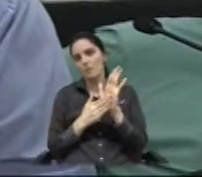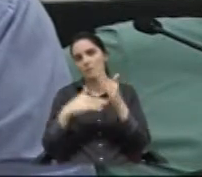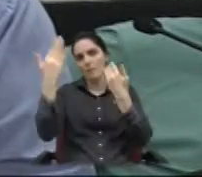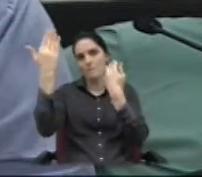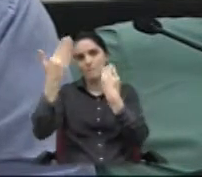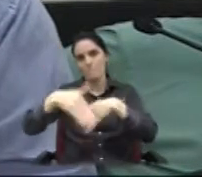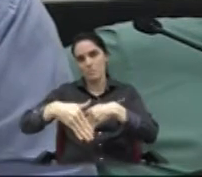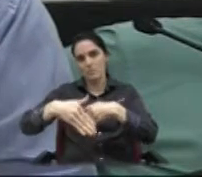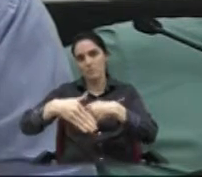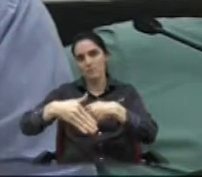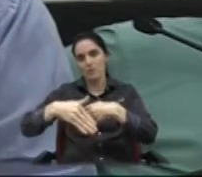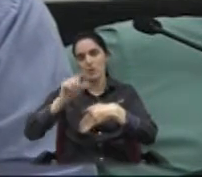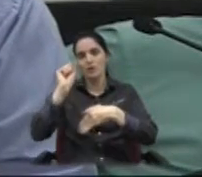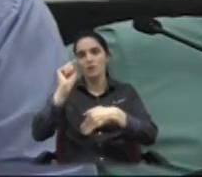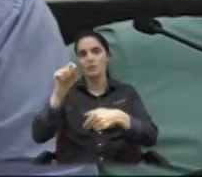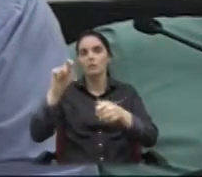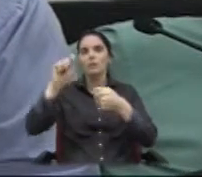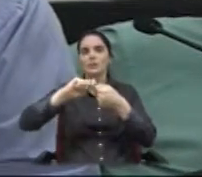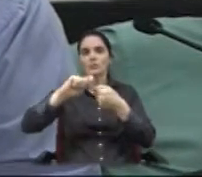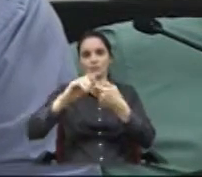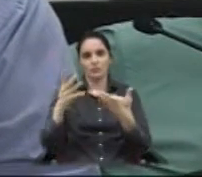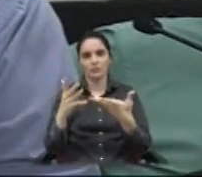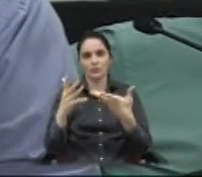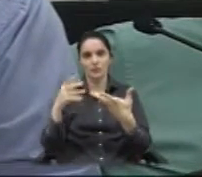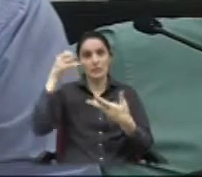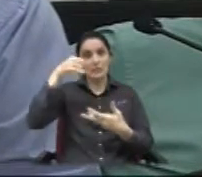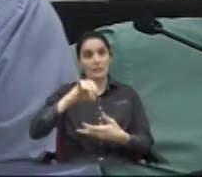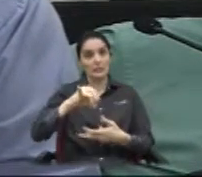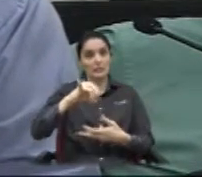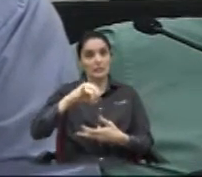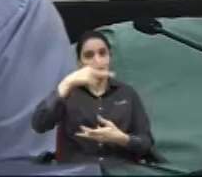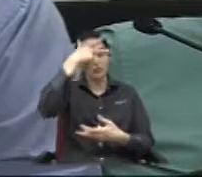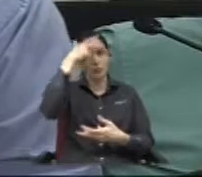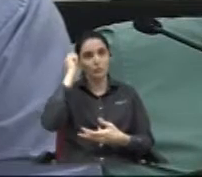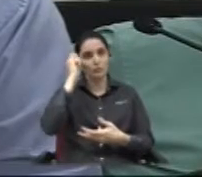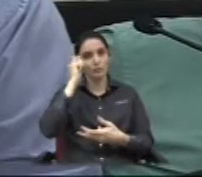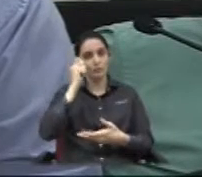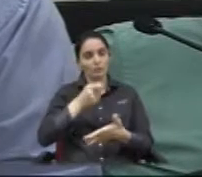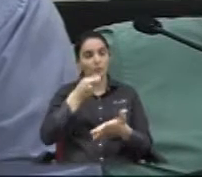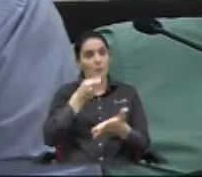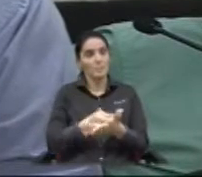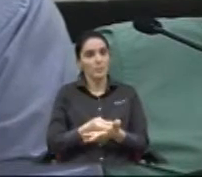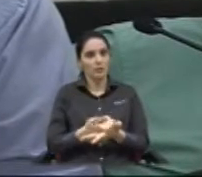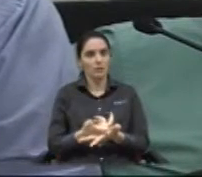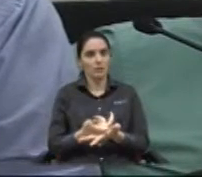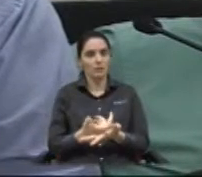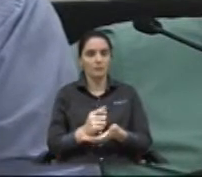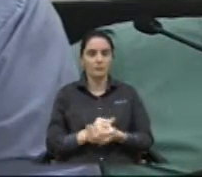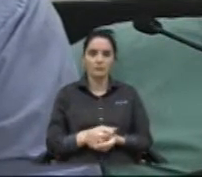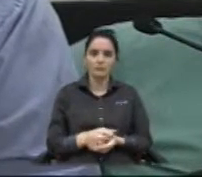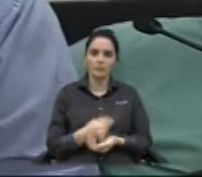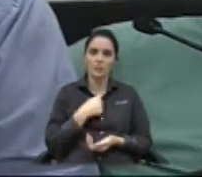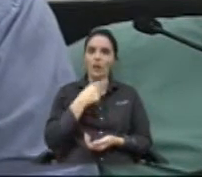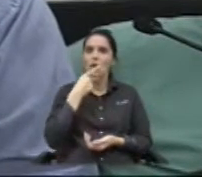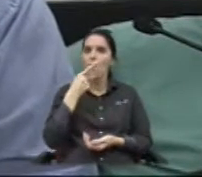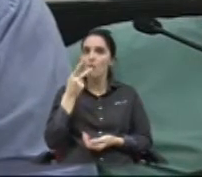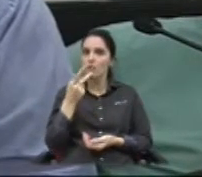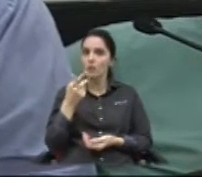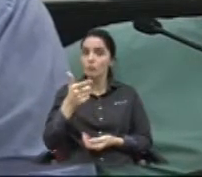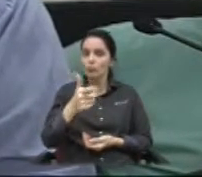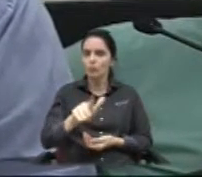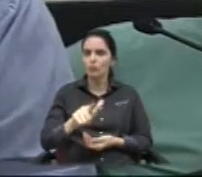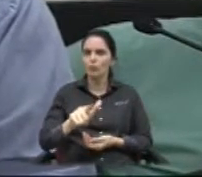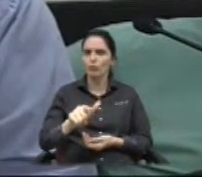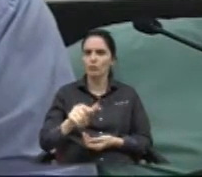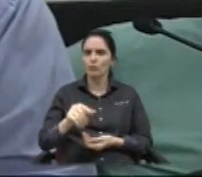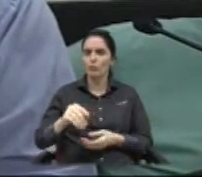que foi feito. E assim a prefeitura pode pagar. E eu volto a falar, principalmente em obras subterrâneas.